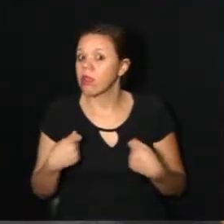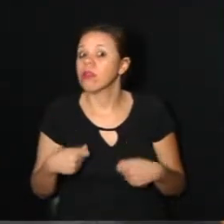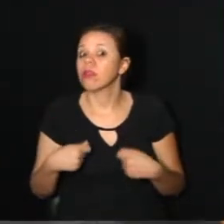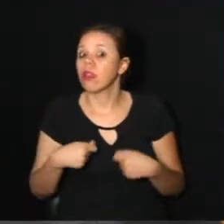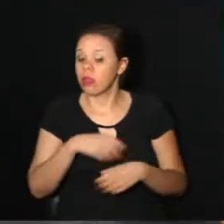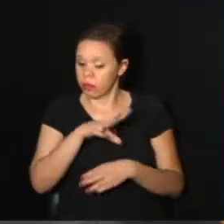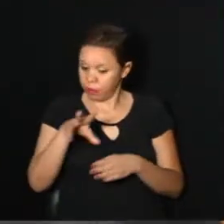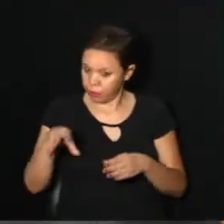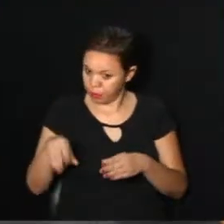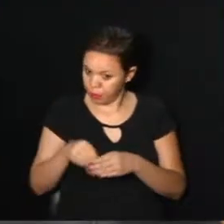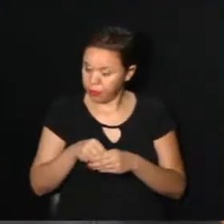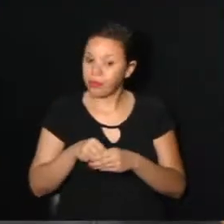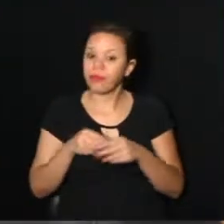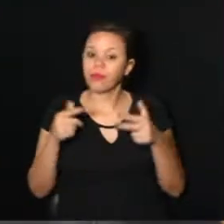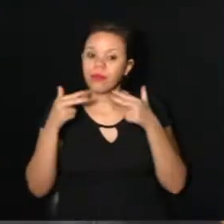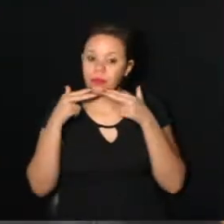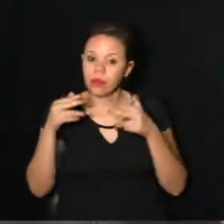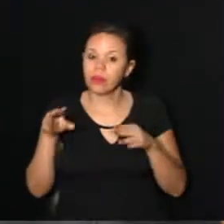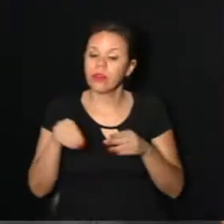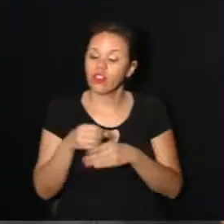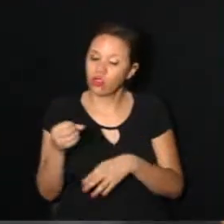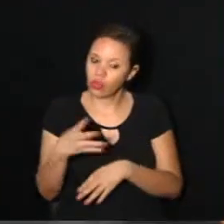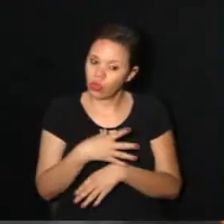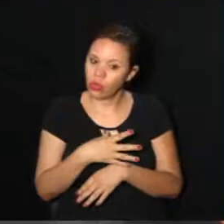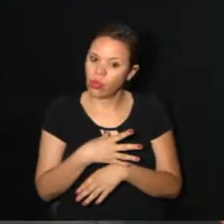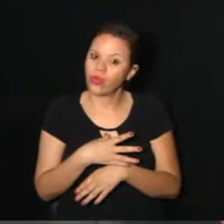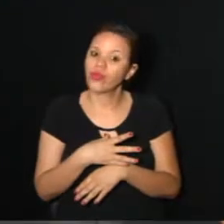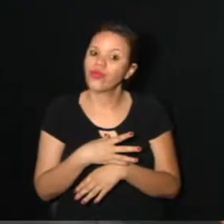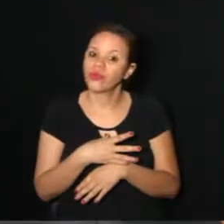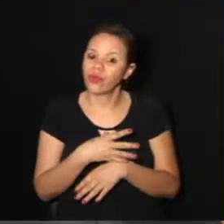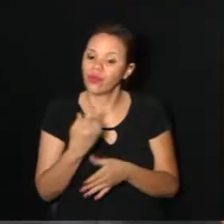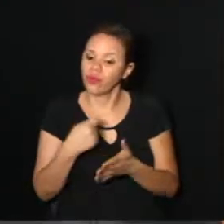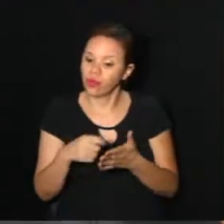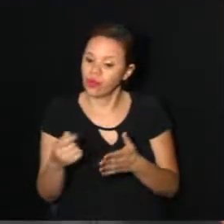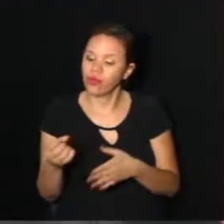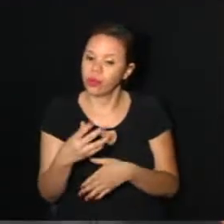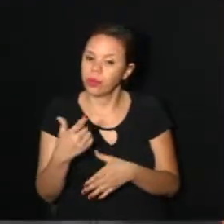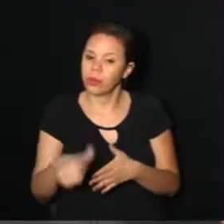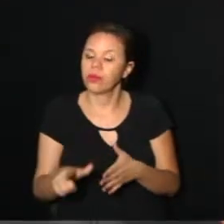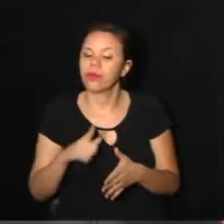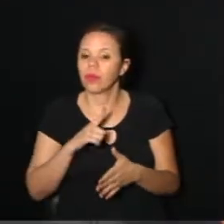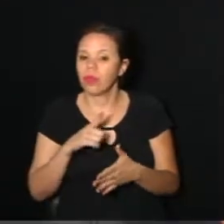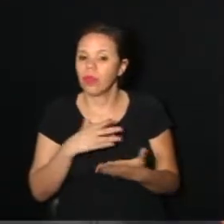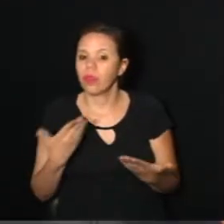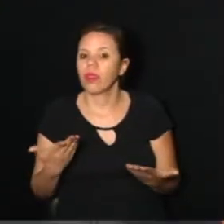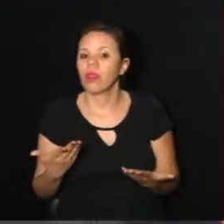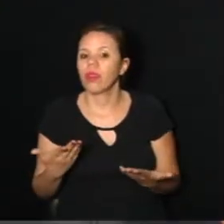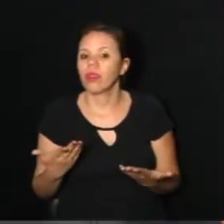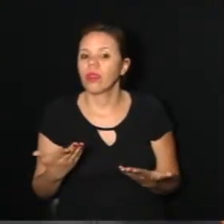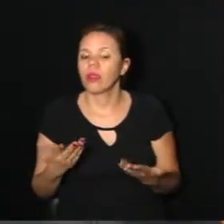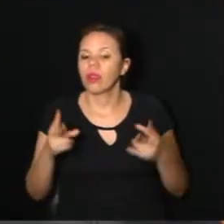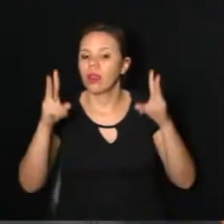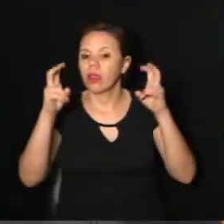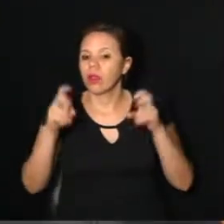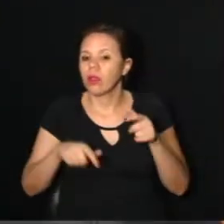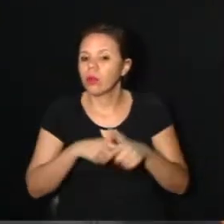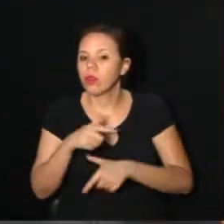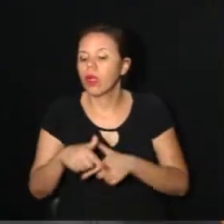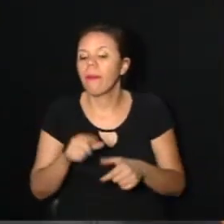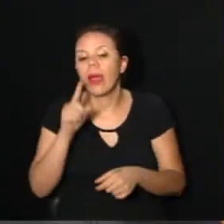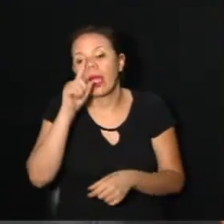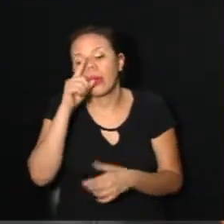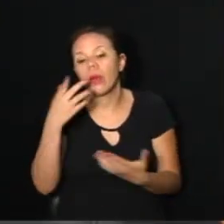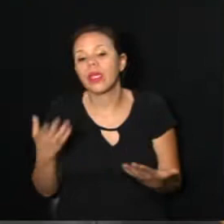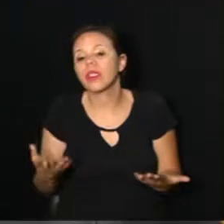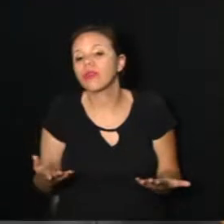atualizadas. E, especificamente, nós temos aí no tipo de atividade, o risco da